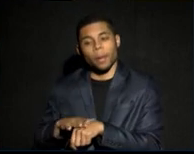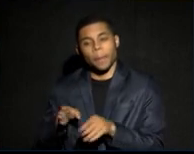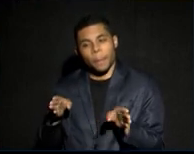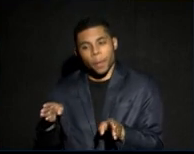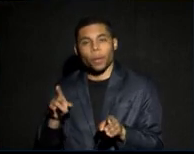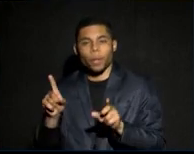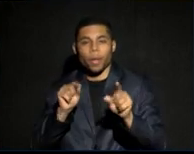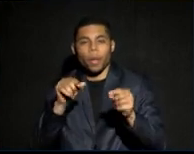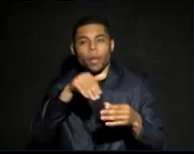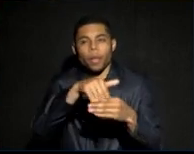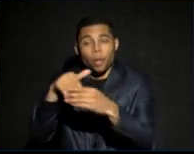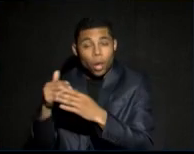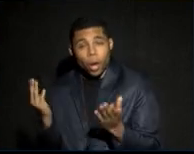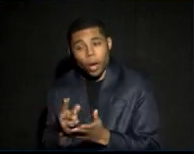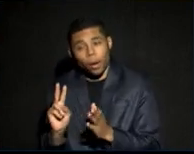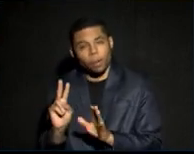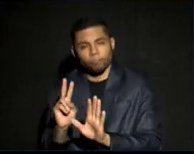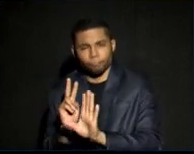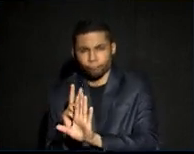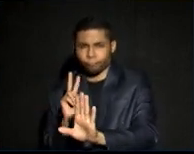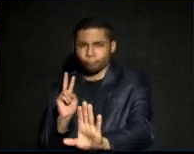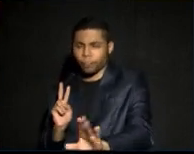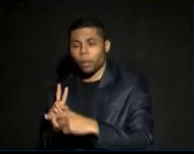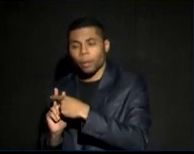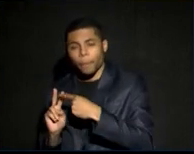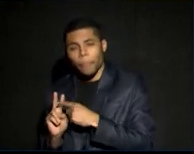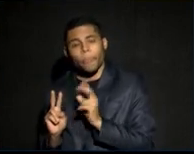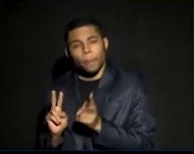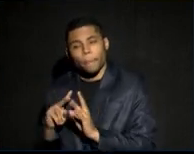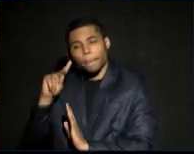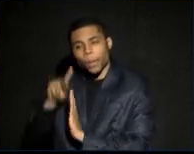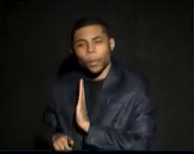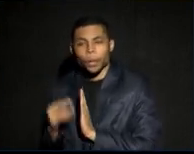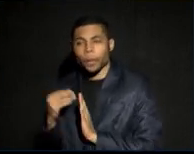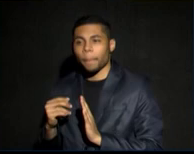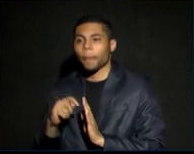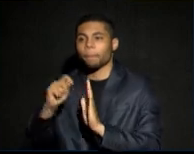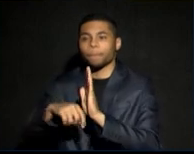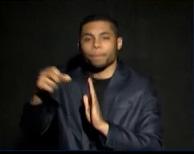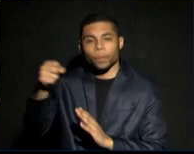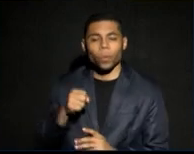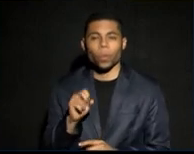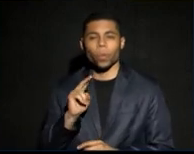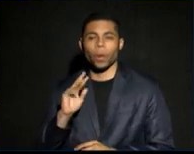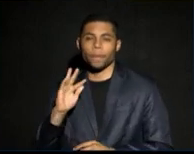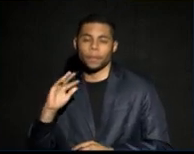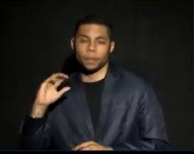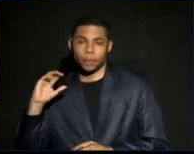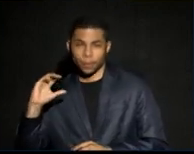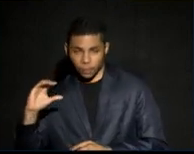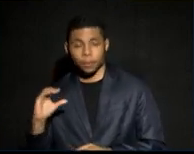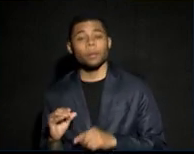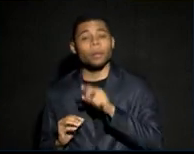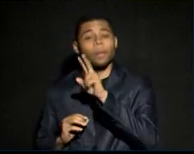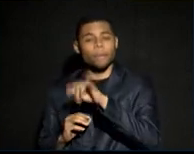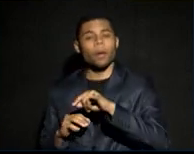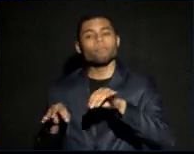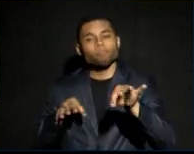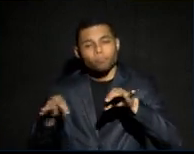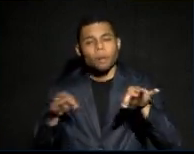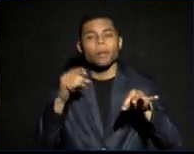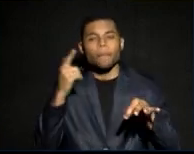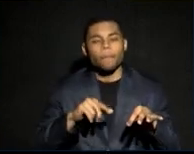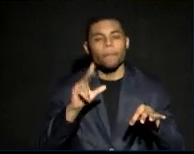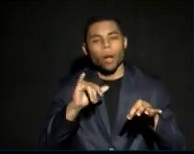período eleitoral que nós estamos vivendo com a a o projeto pronto para contratar o FC que vai modelar e vai